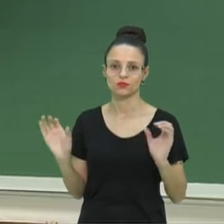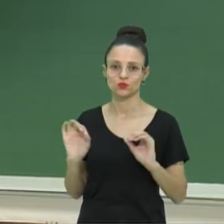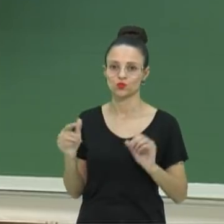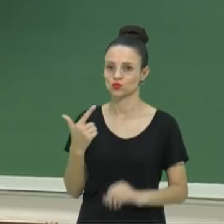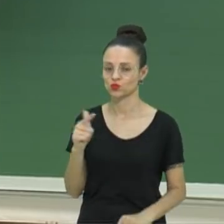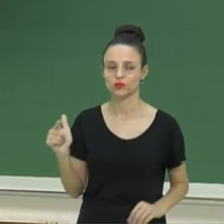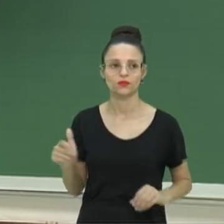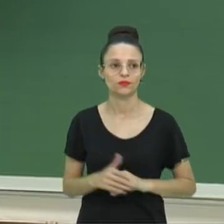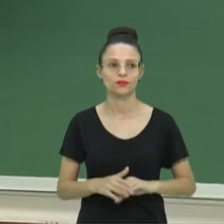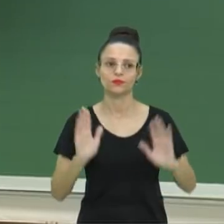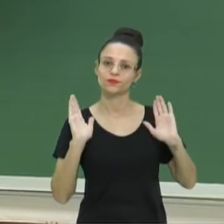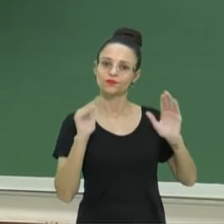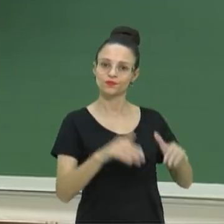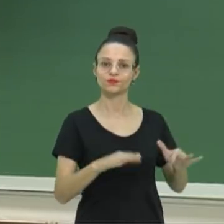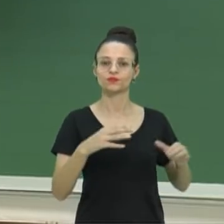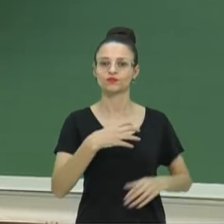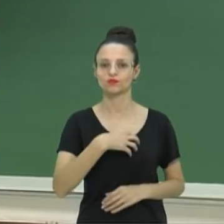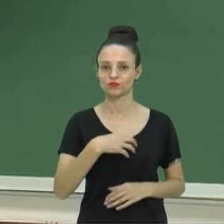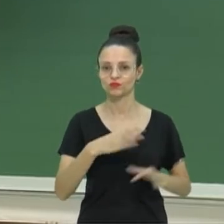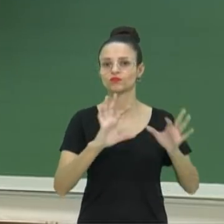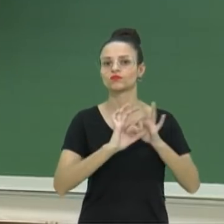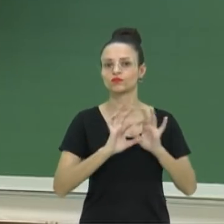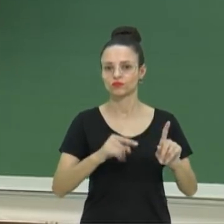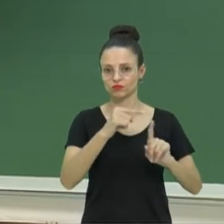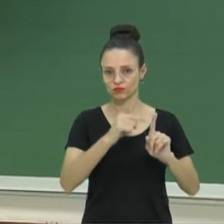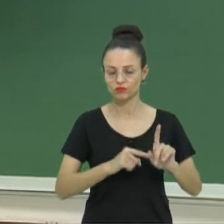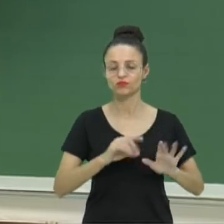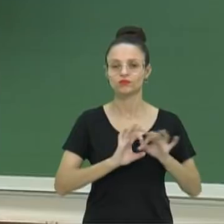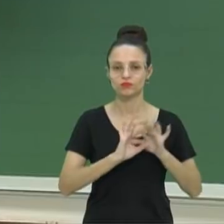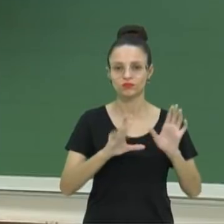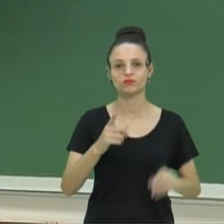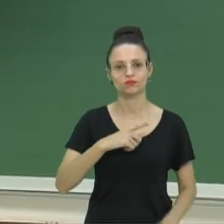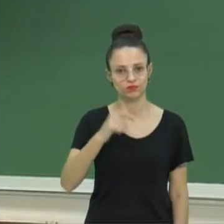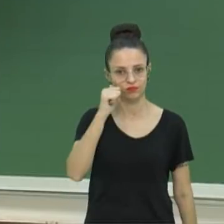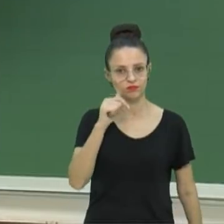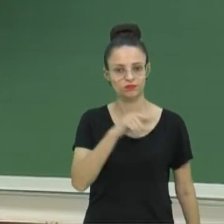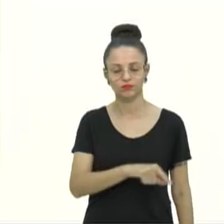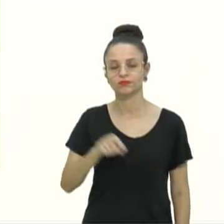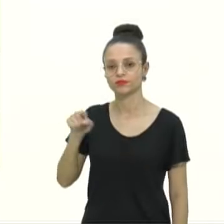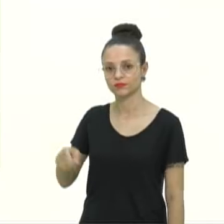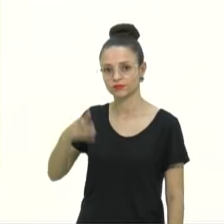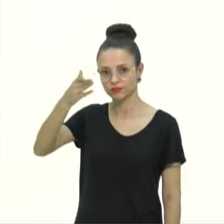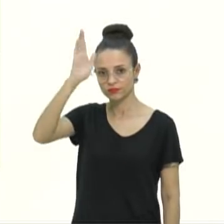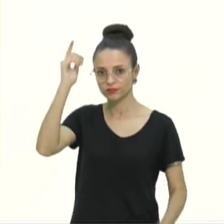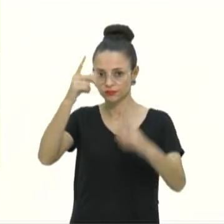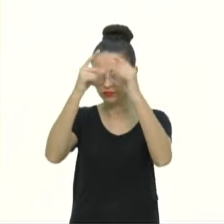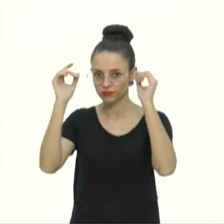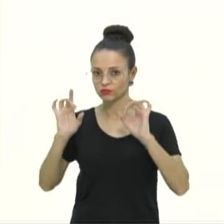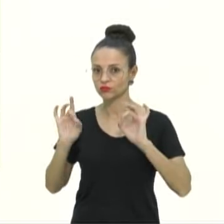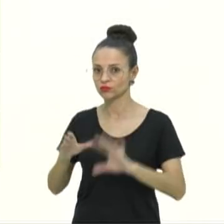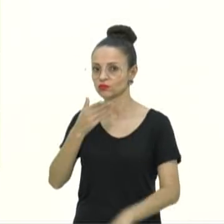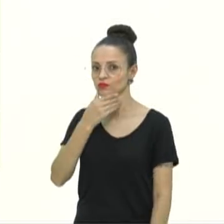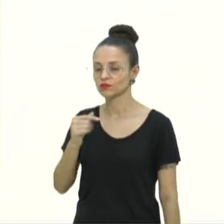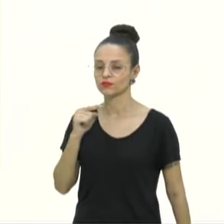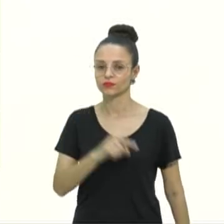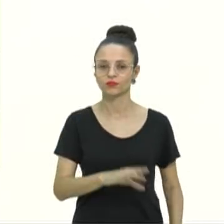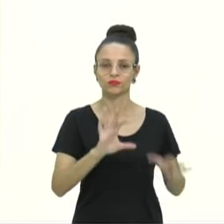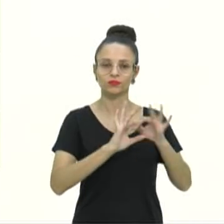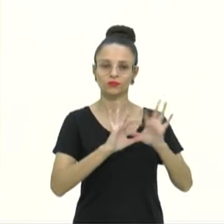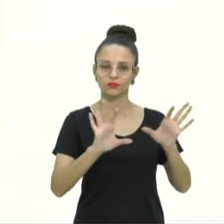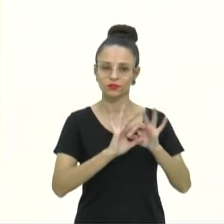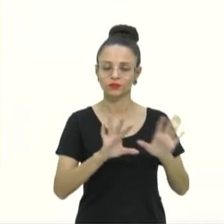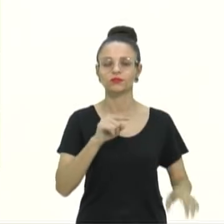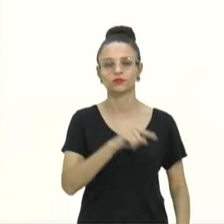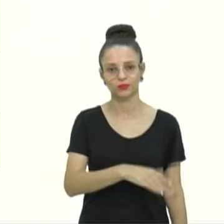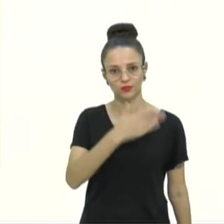feminino. No estilo livre existe o feminino, então greco-romana somente masculino, estilo livre feminino